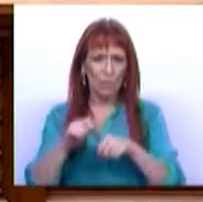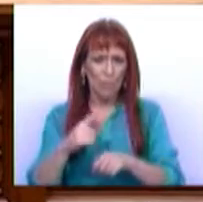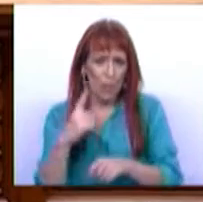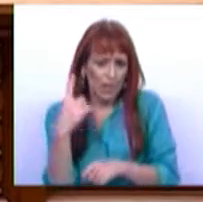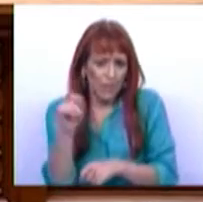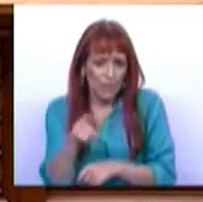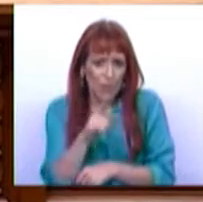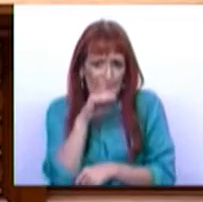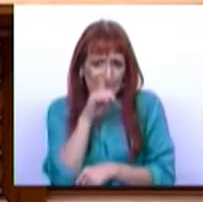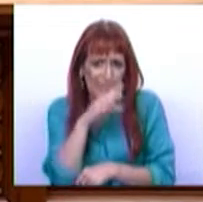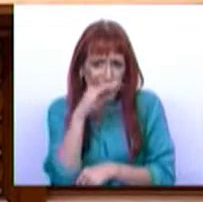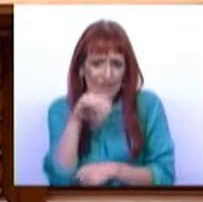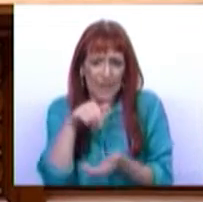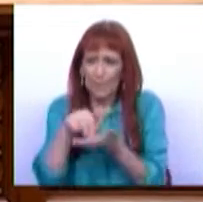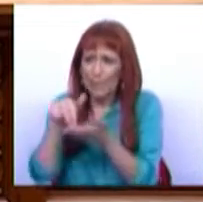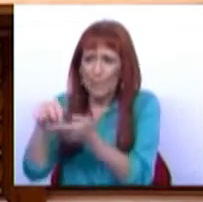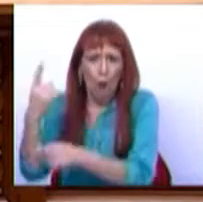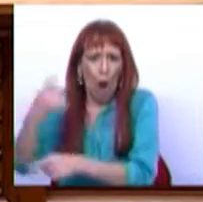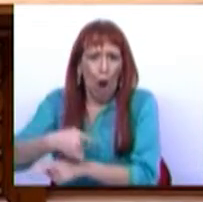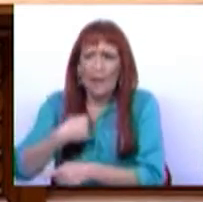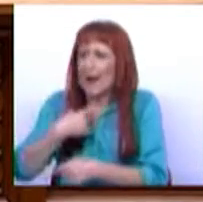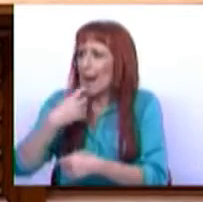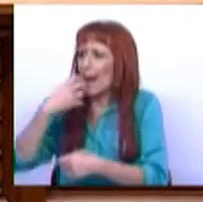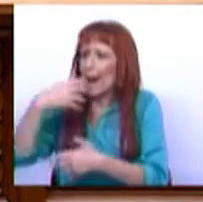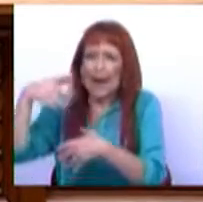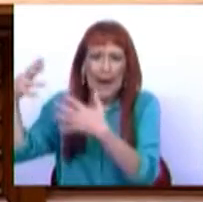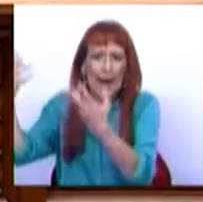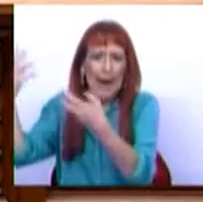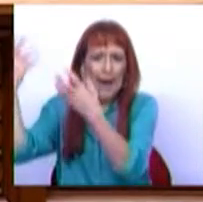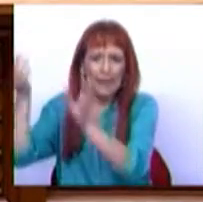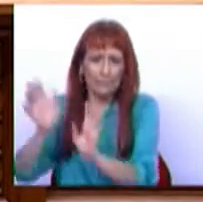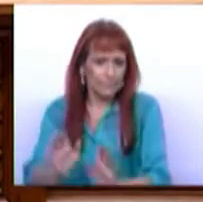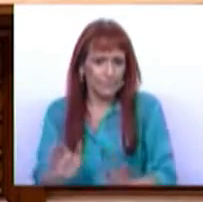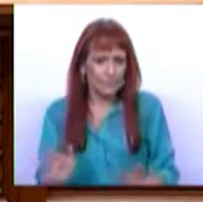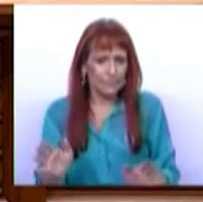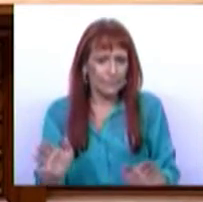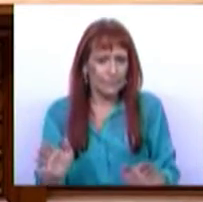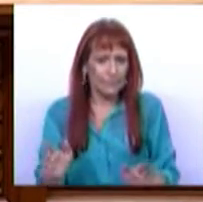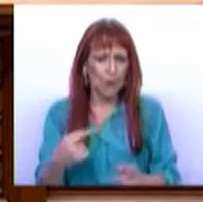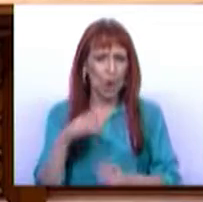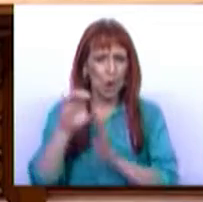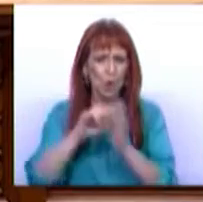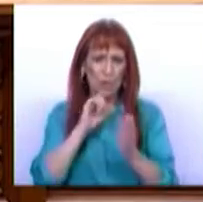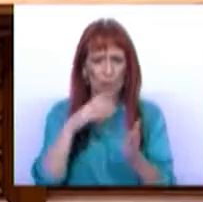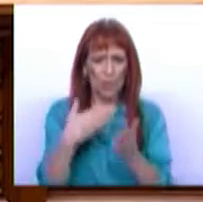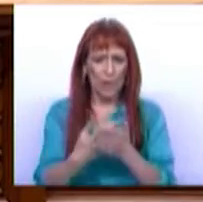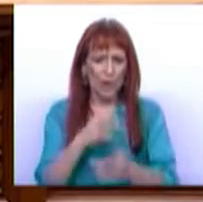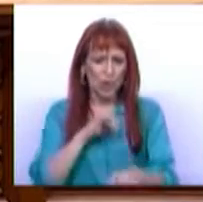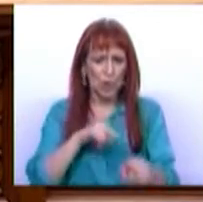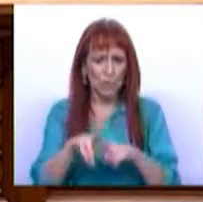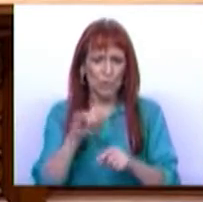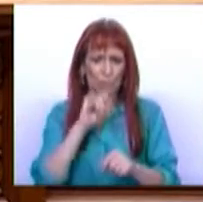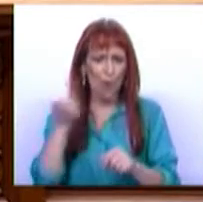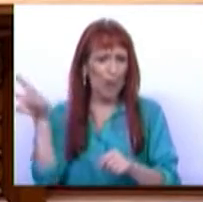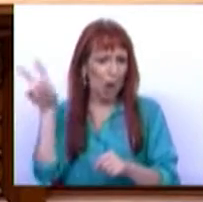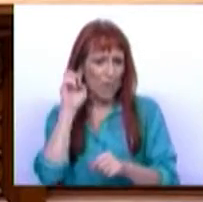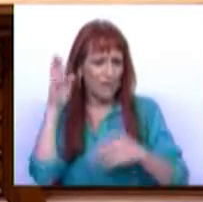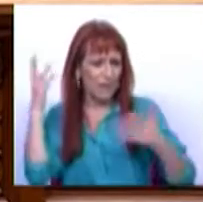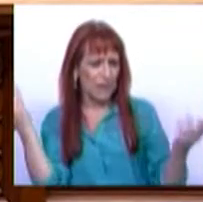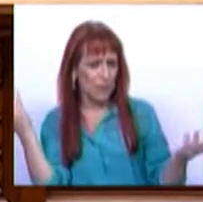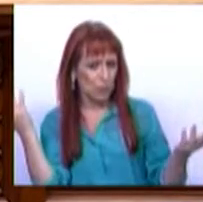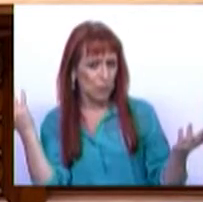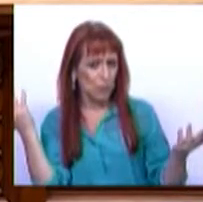fazê-lo em silêncio, não é obrigatório fazê-lo com ruído. Temos que criar condições para que os seus deputados possam ser ouvidos.